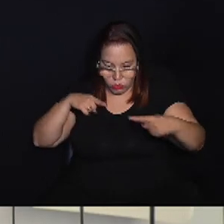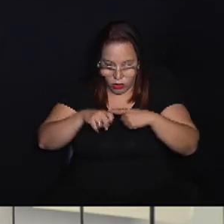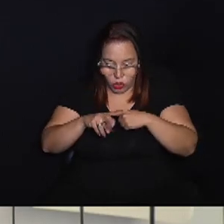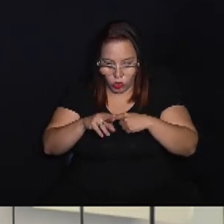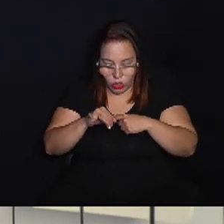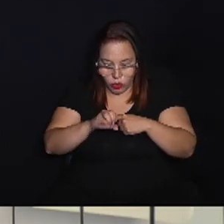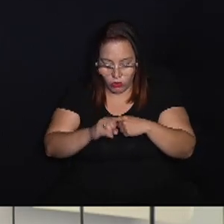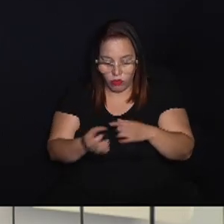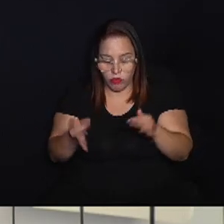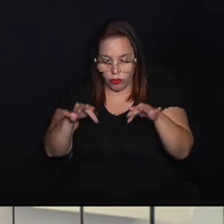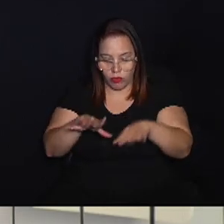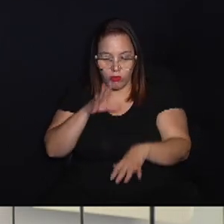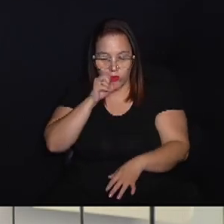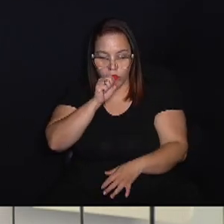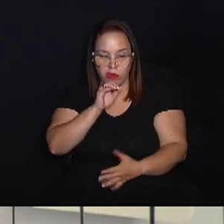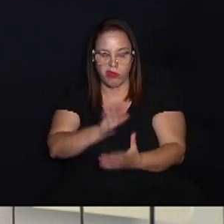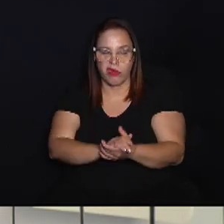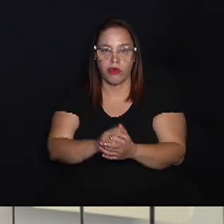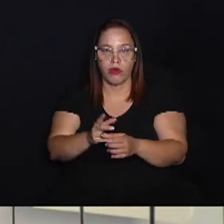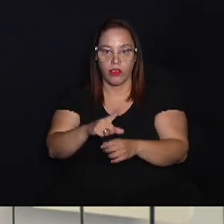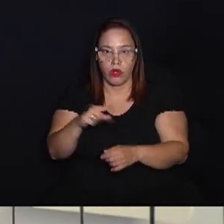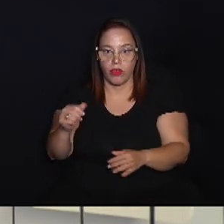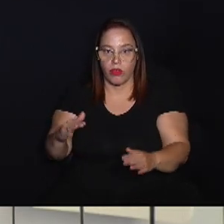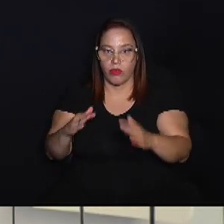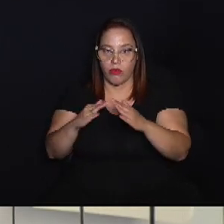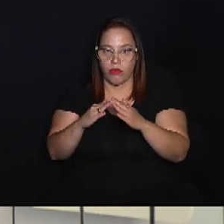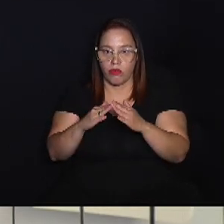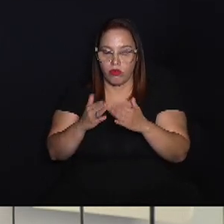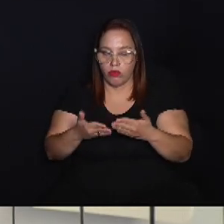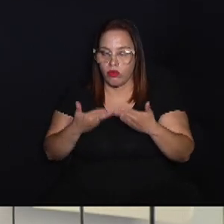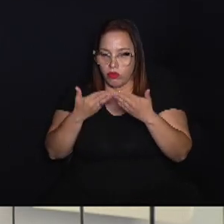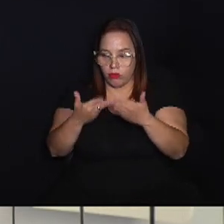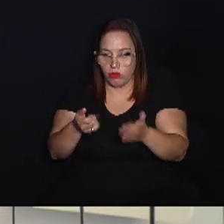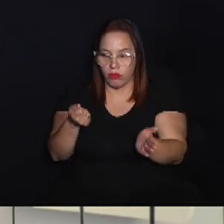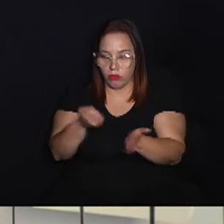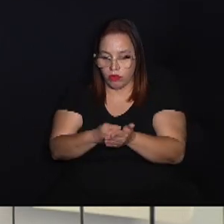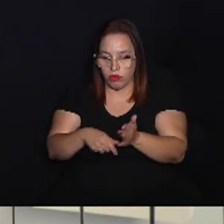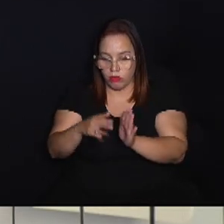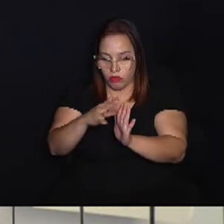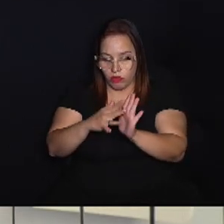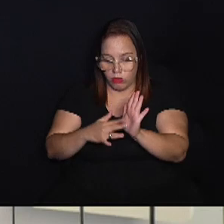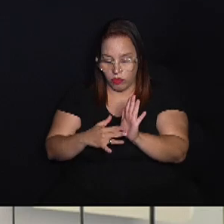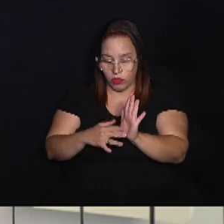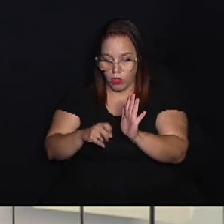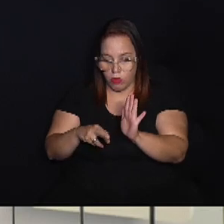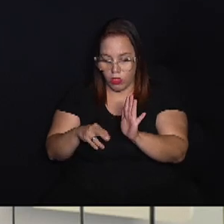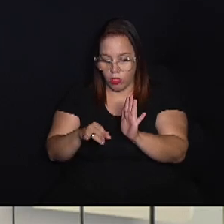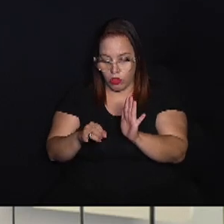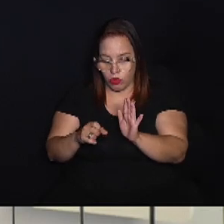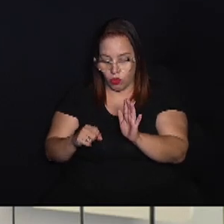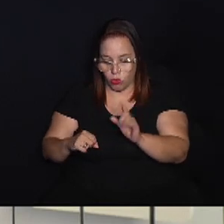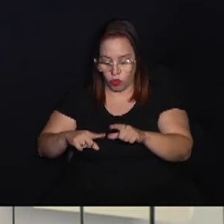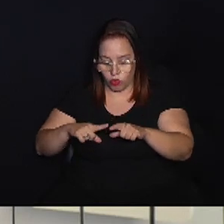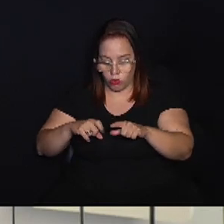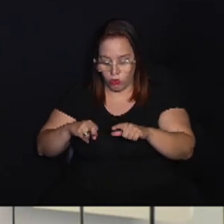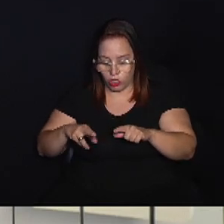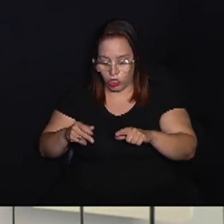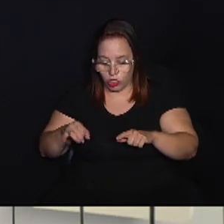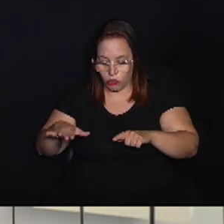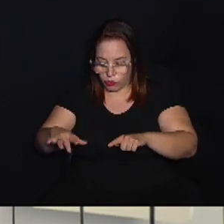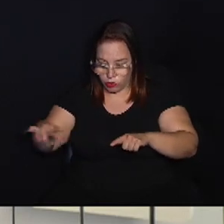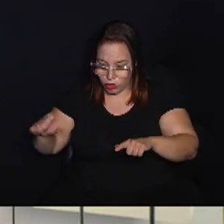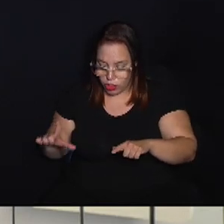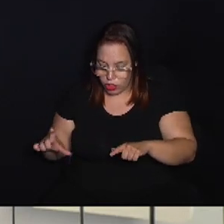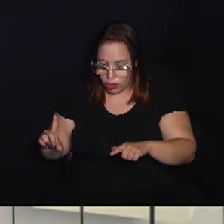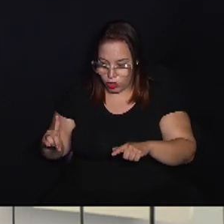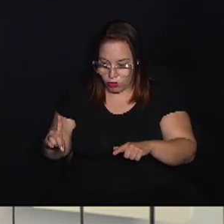Ituano no último fim de semana fora de casa. Com isso, a provável escalação tem o Pegorari no gol, o Pacheco na lateral